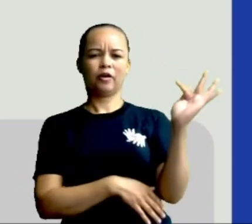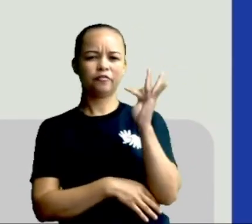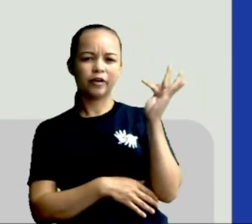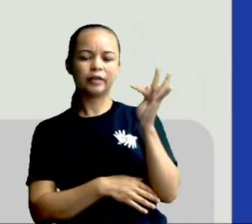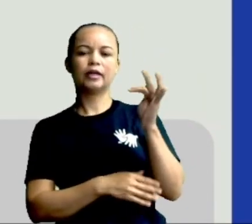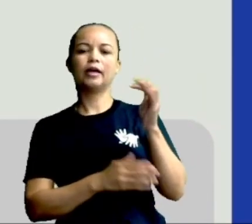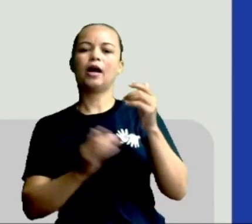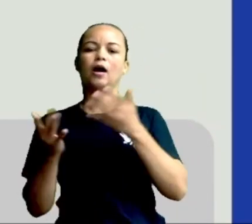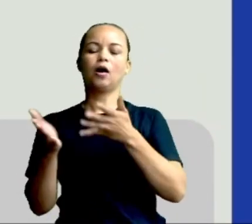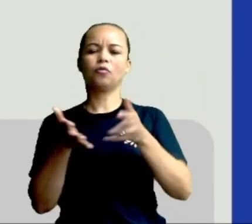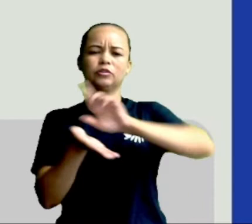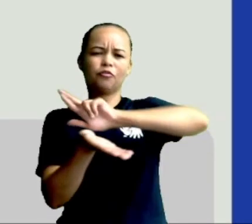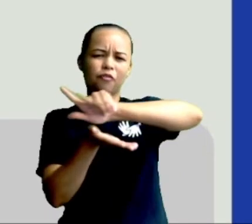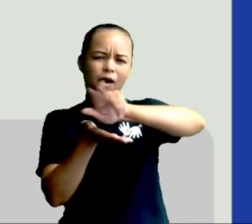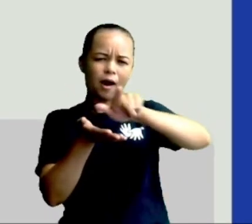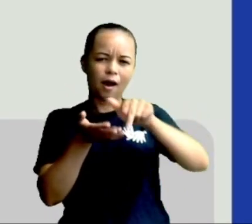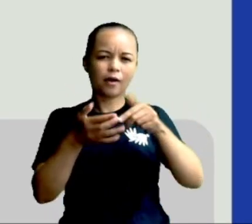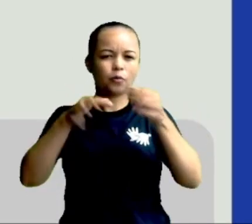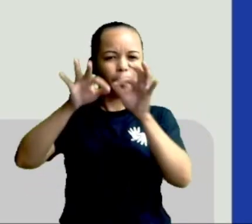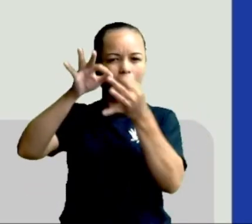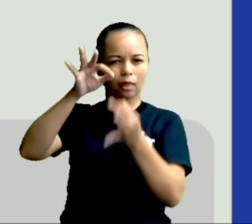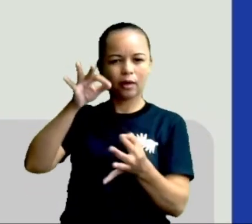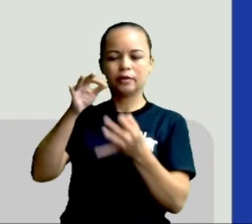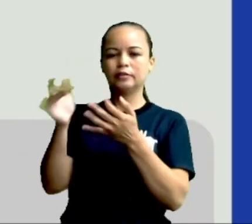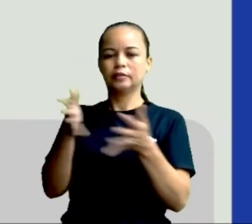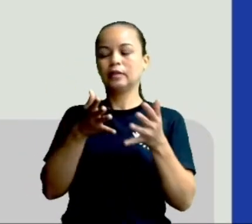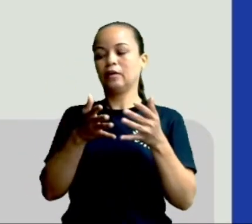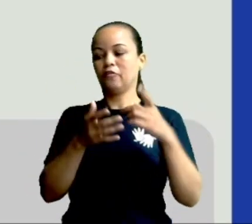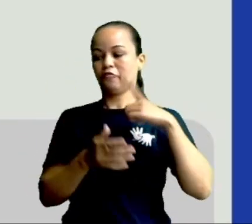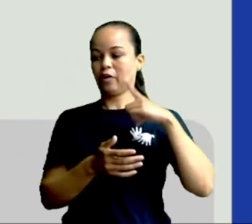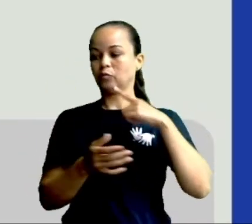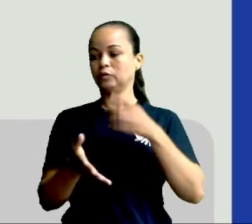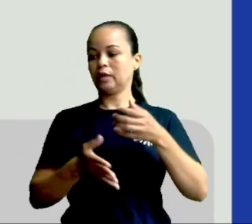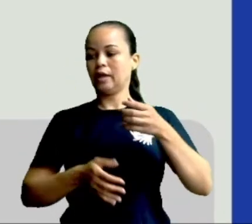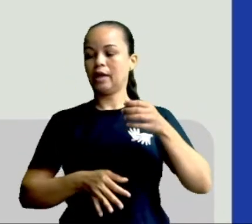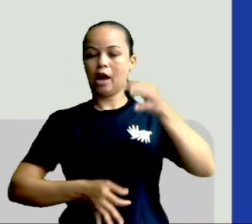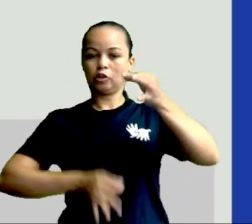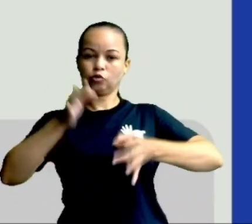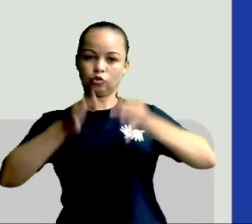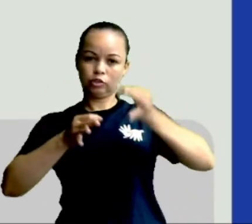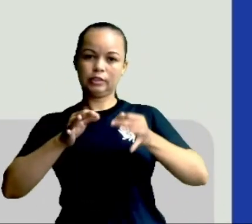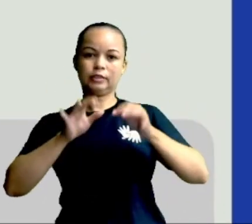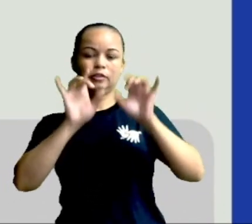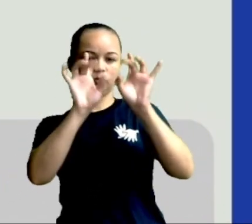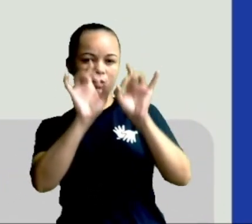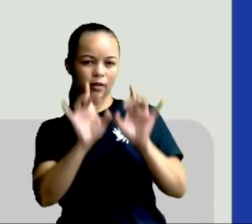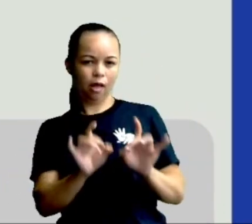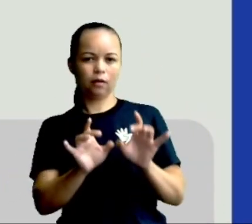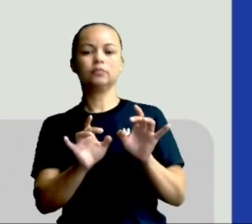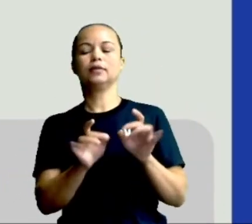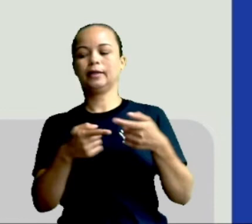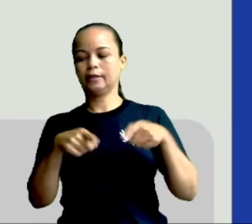tribunais de justiça estaduais a gente vai ter a justiça especializada